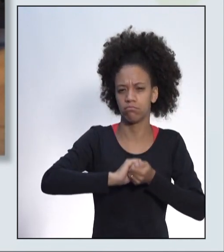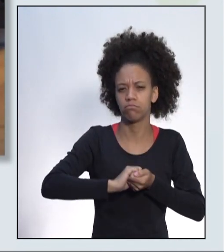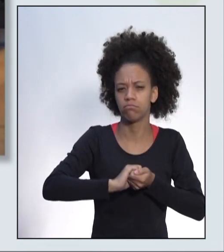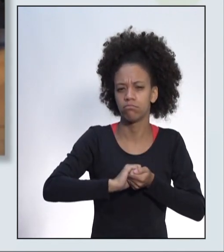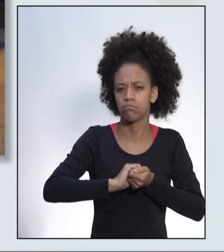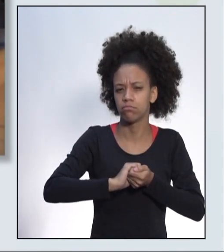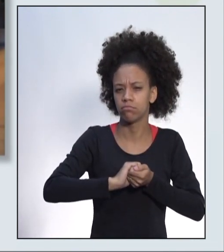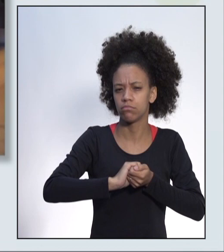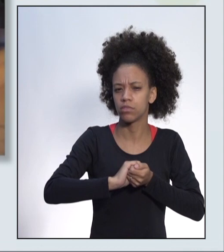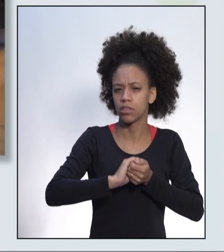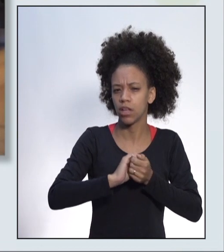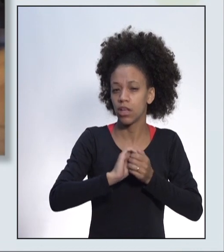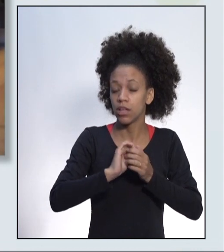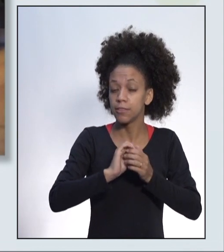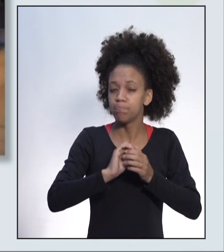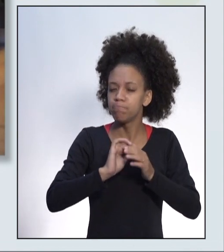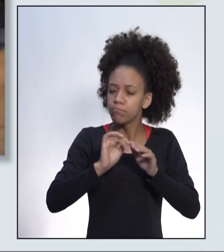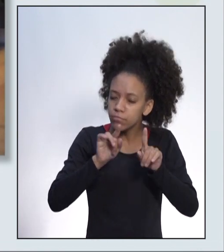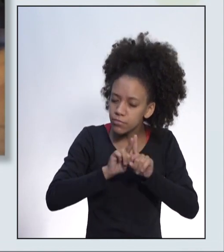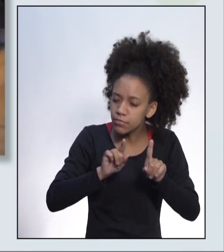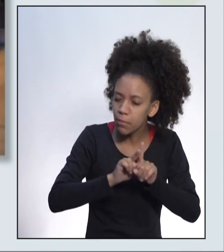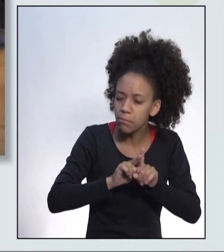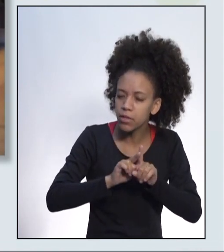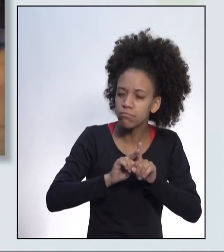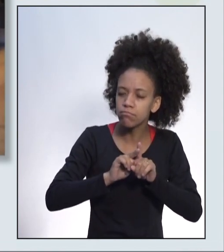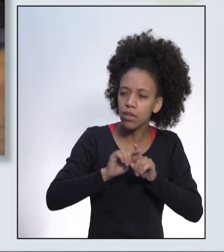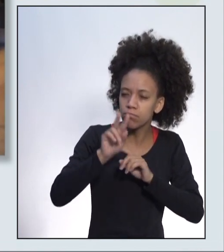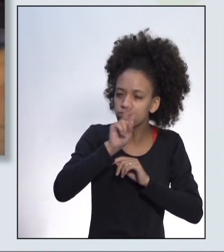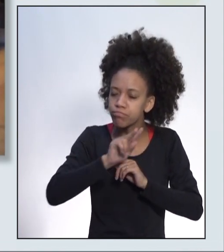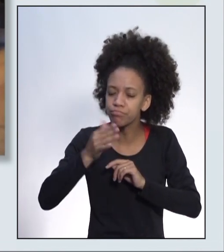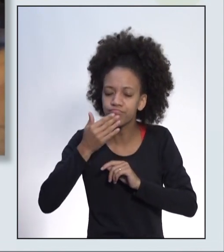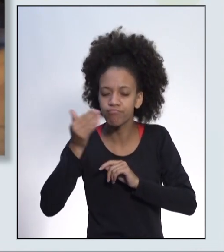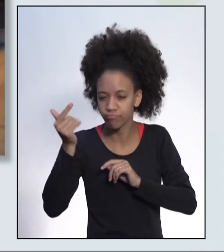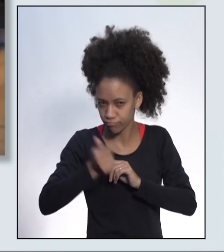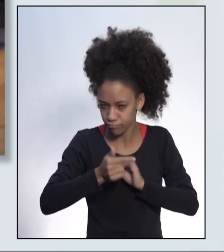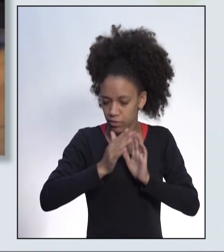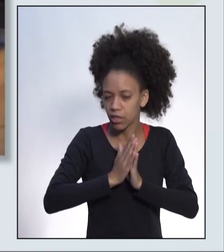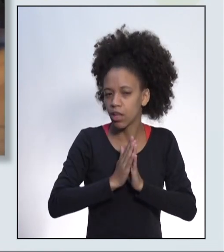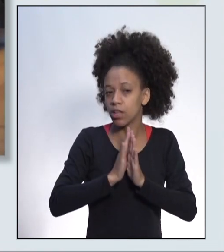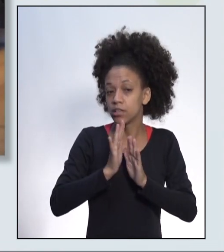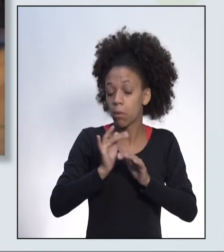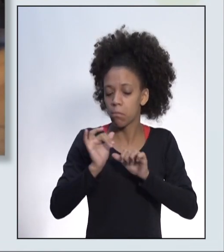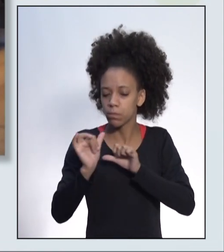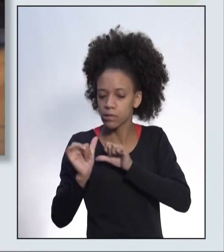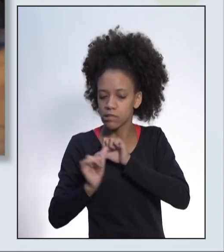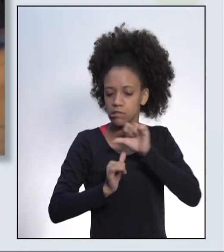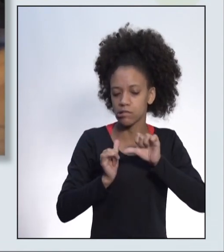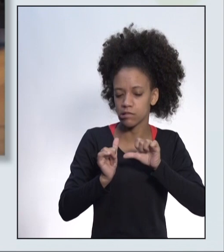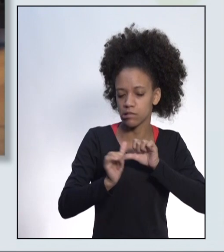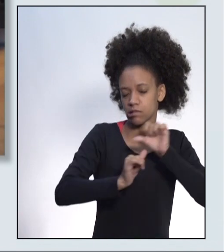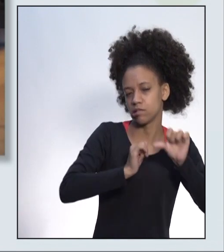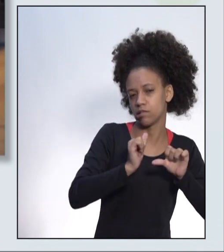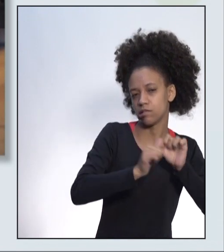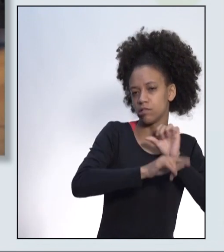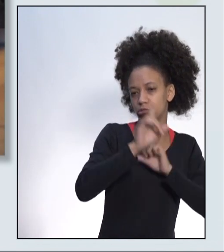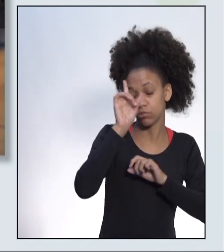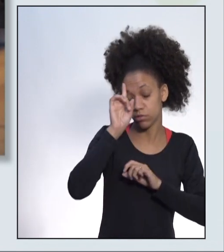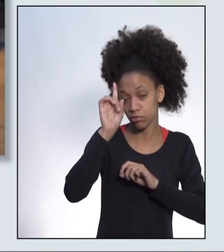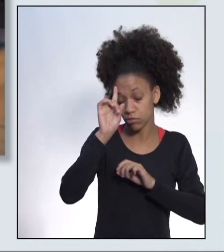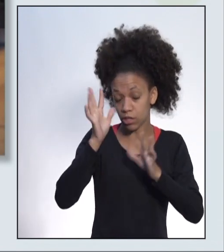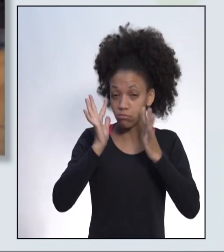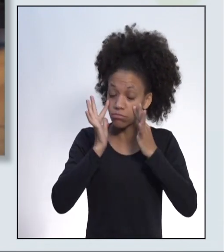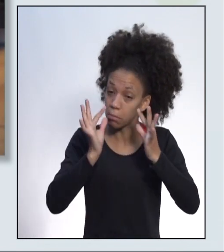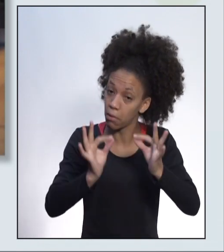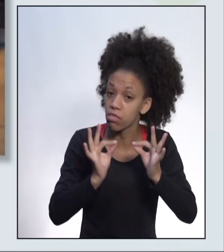parar e observar melhor. Então, essas mudanças na minha rotina chamaram a minha atenção e eu